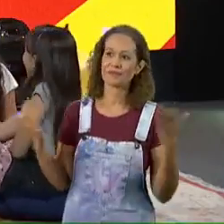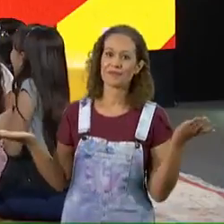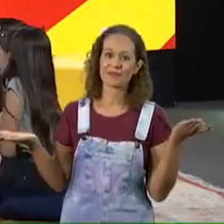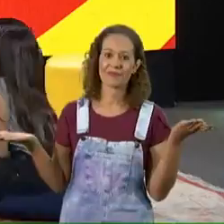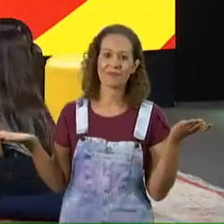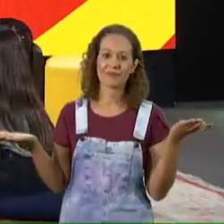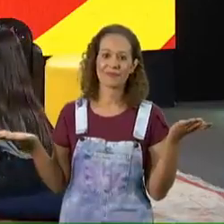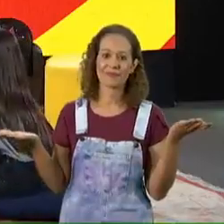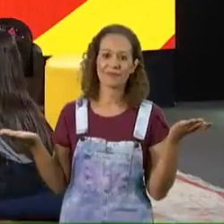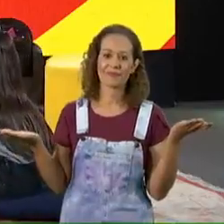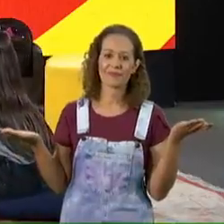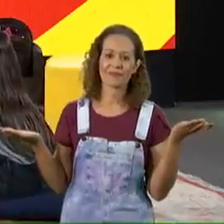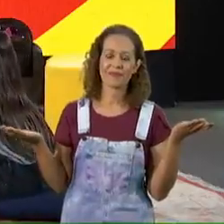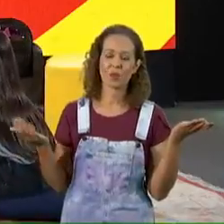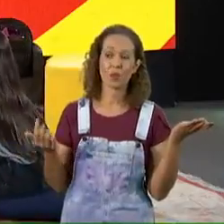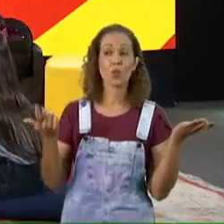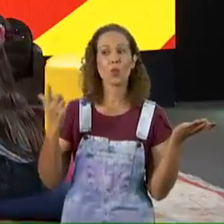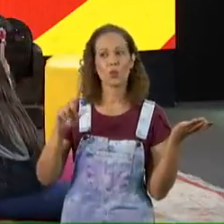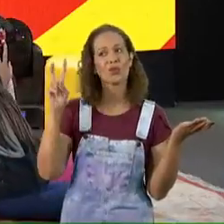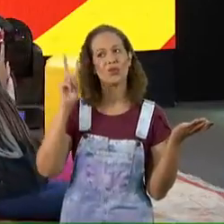Se fosse o outro, eu lembraria mais.